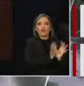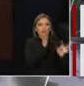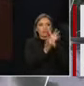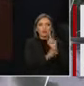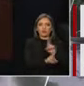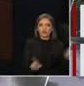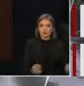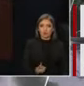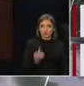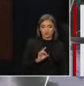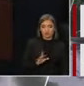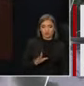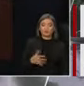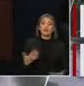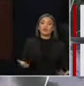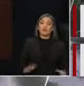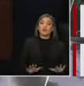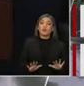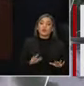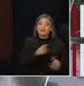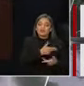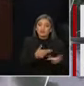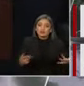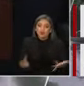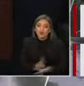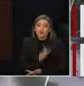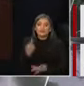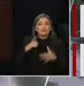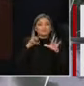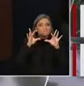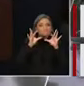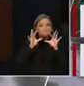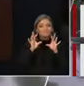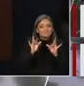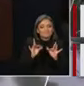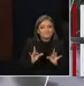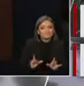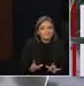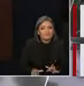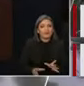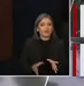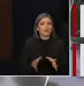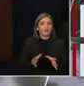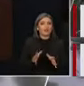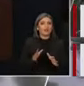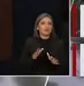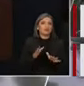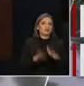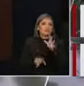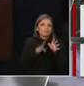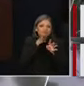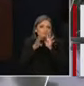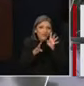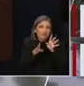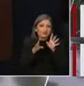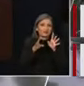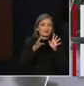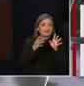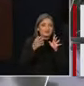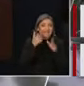multitudinário, embora dispense um detalhado, exagerado exame da conduta de